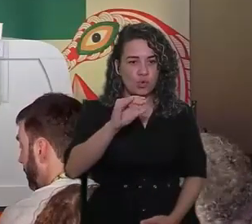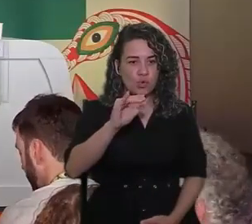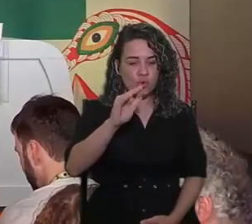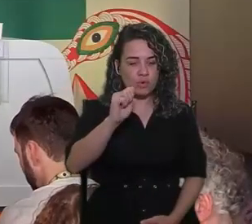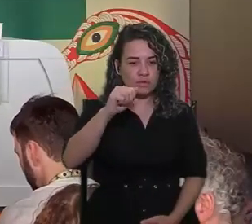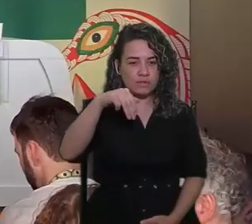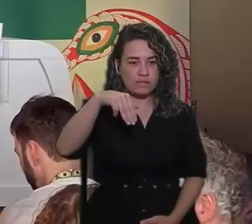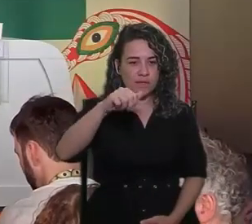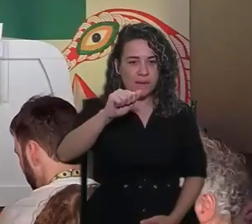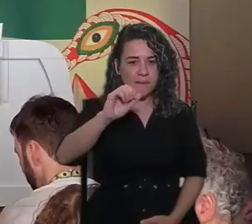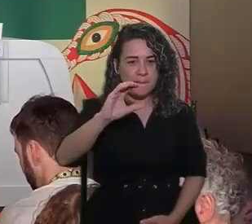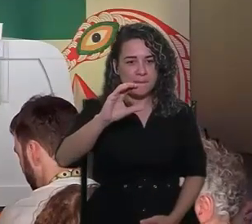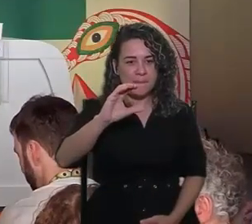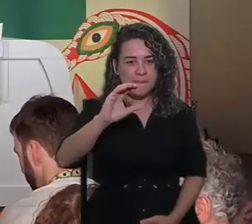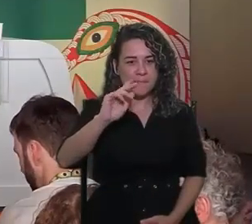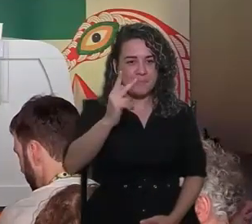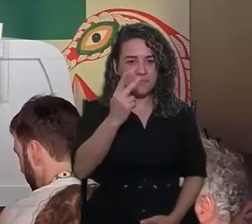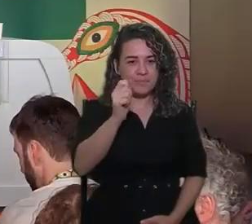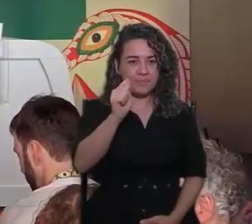Obrigado, Léo.